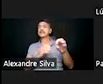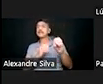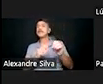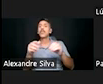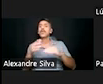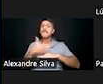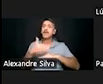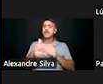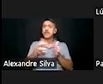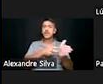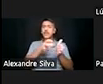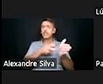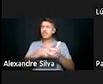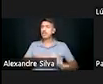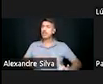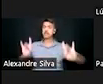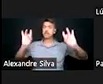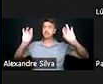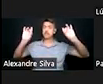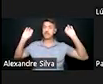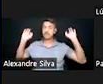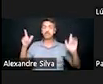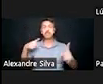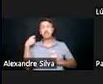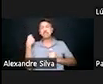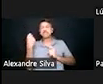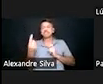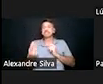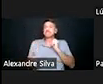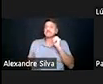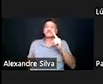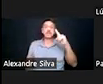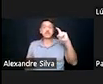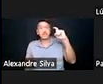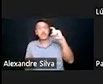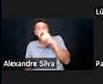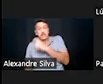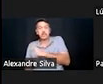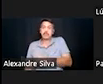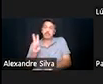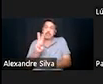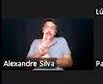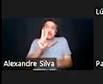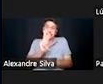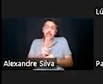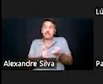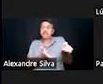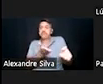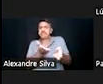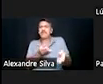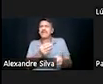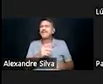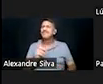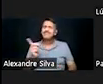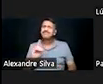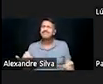uma coisa muito especial, muito rara, dificílimo, temos que proteger, temos que proteger. É uma bobagem